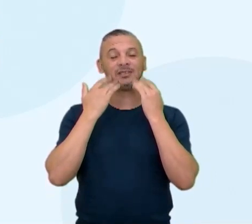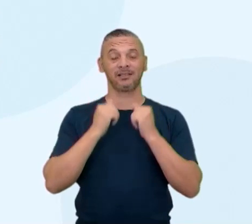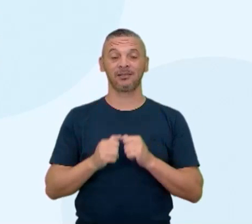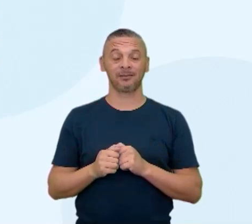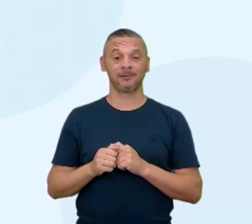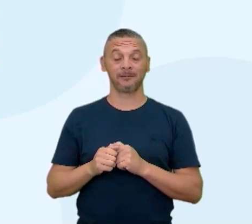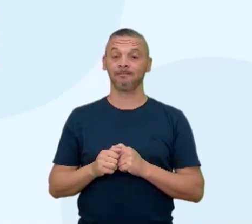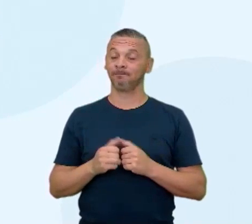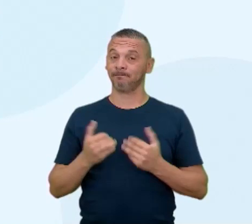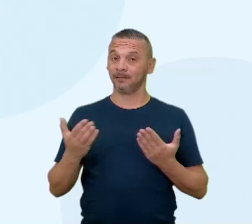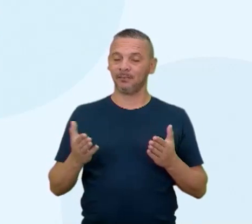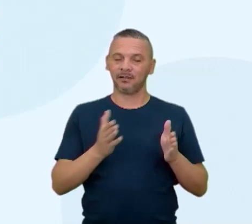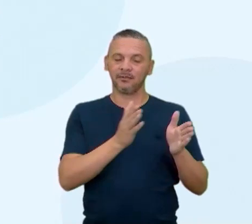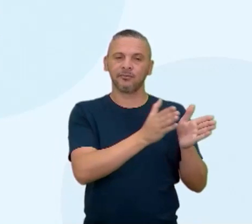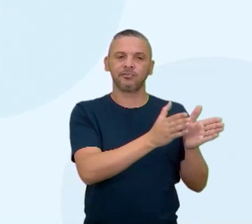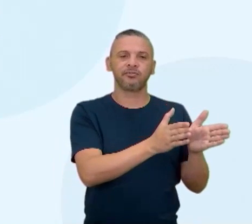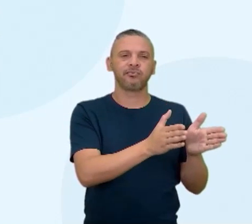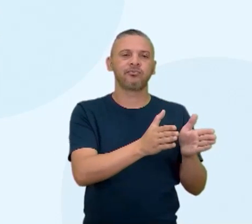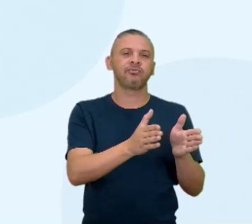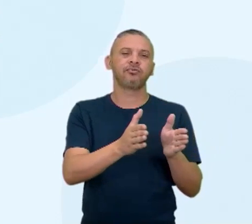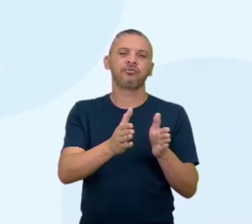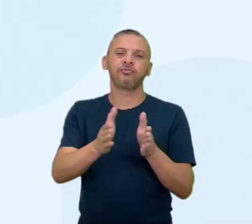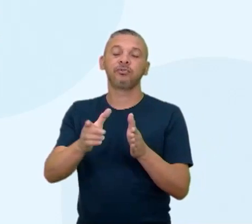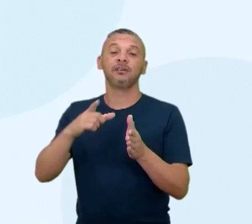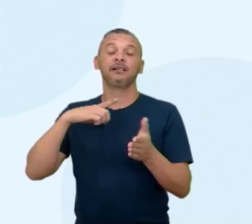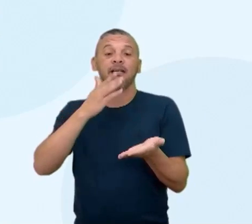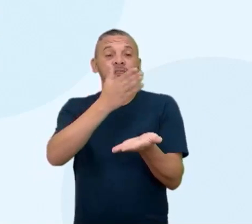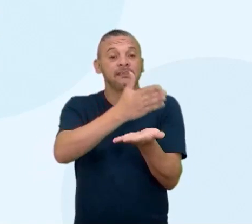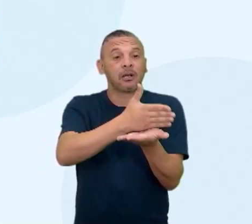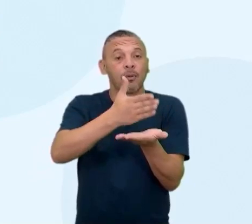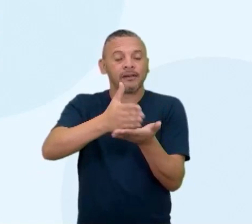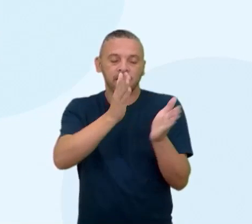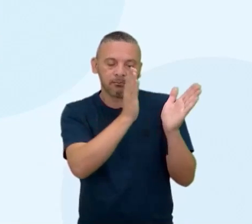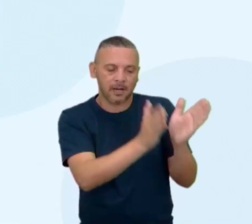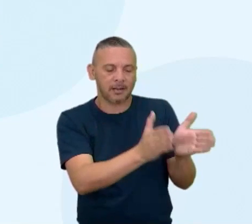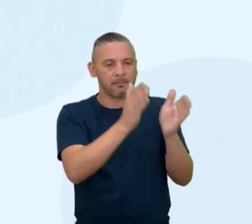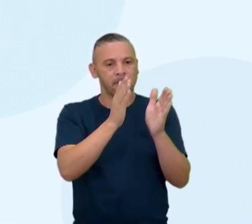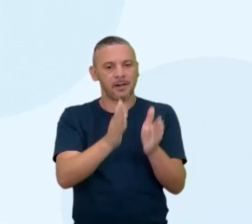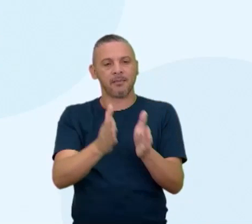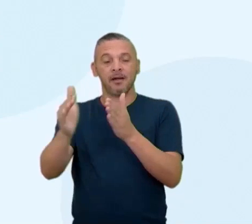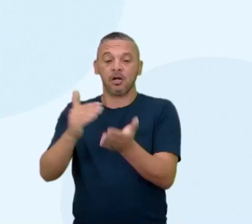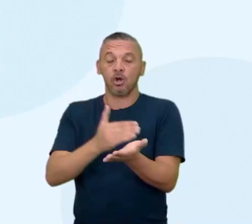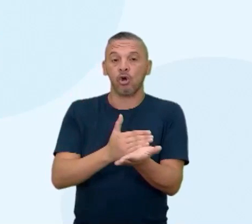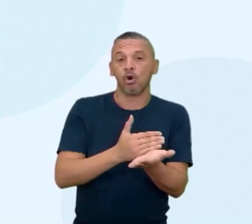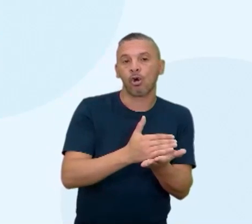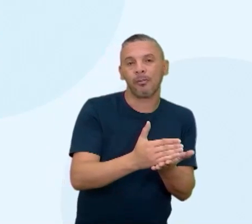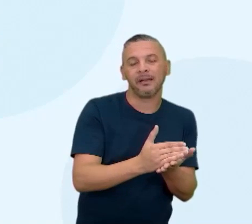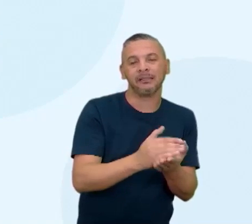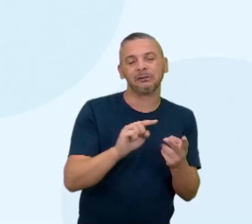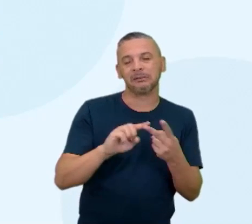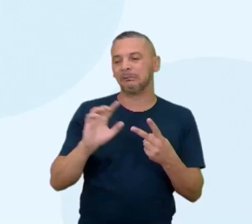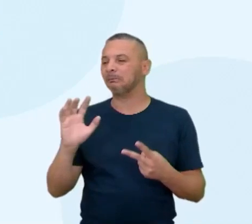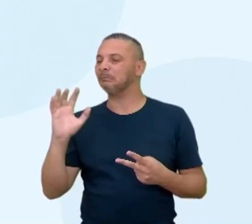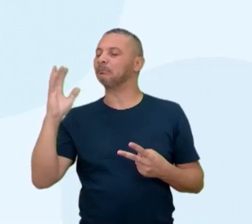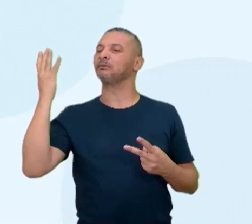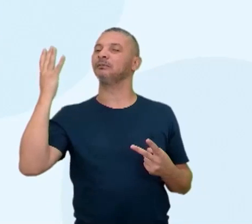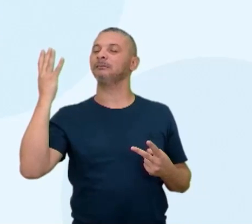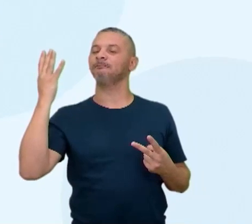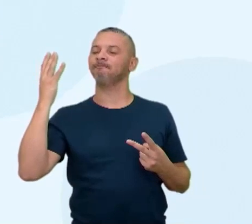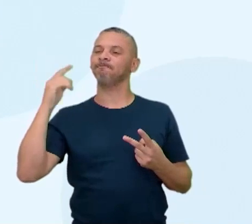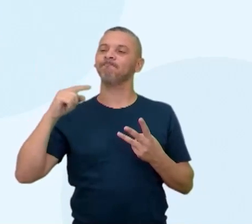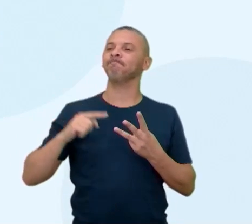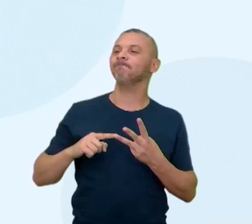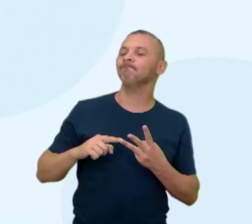enredo apresentado geralmente segue uma sequência linear. Situação inicial, um conflito, clímax e